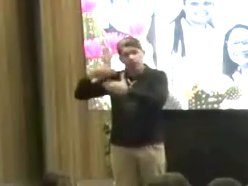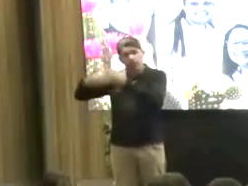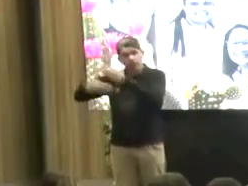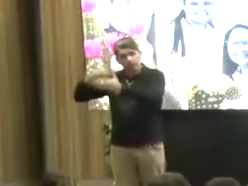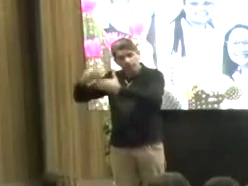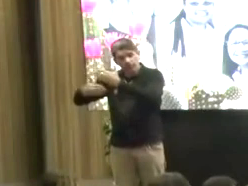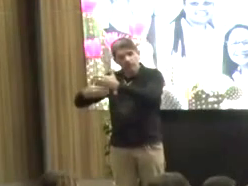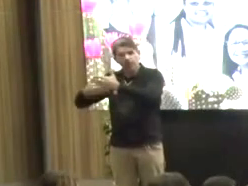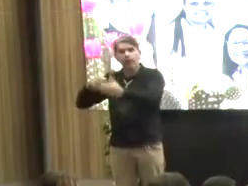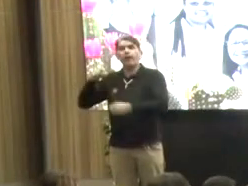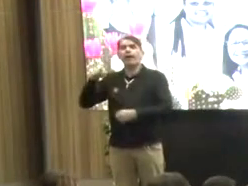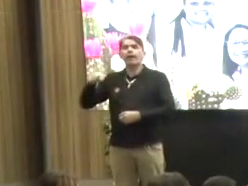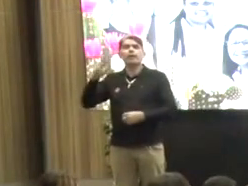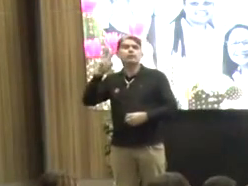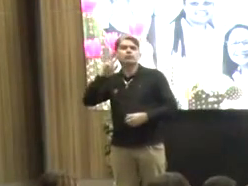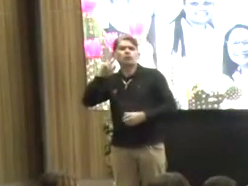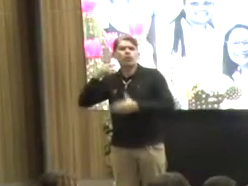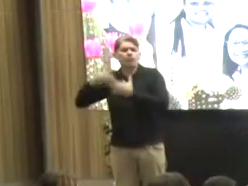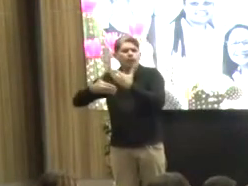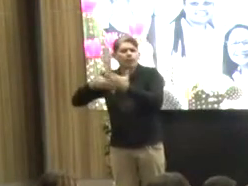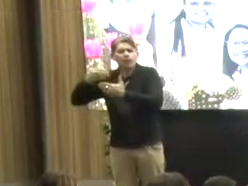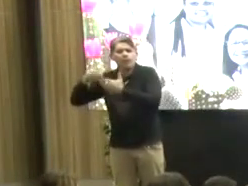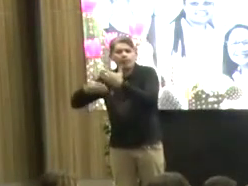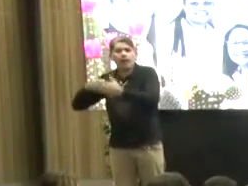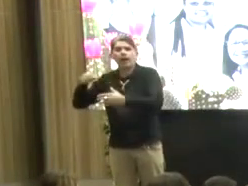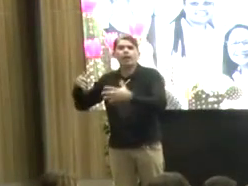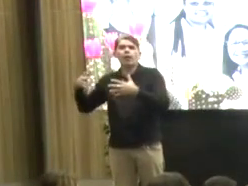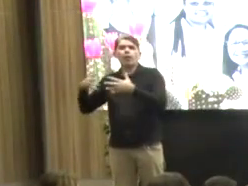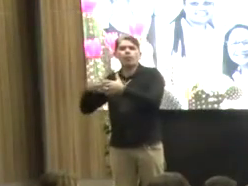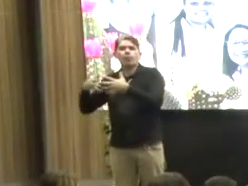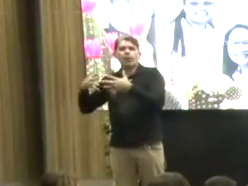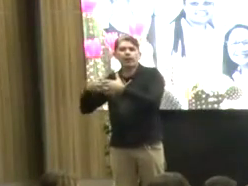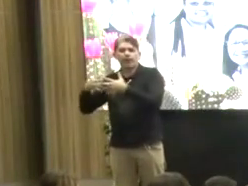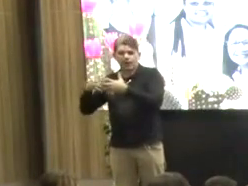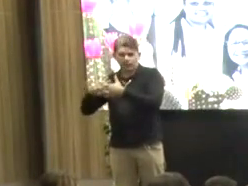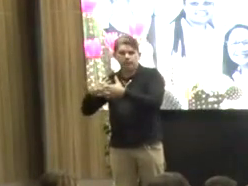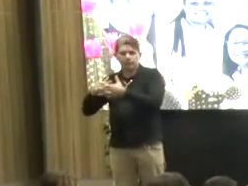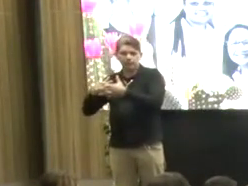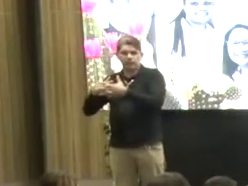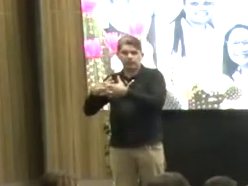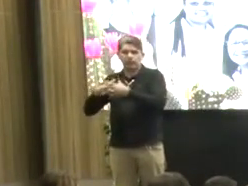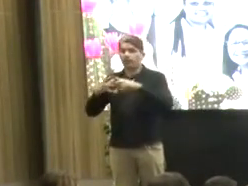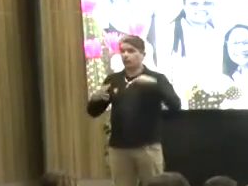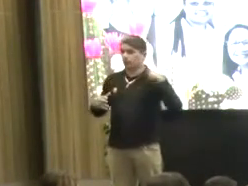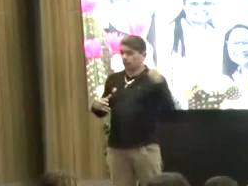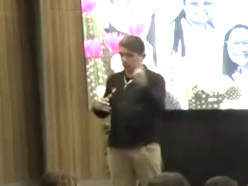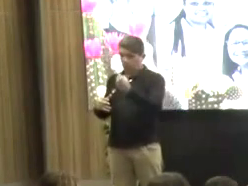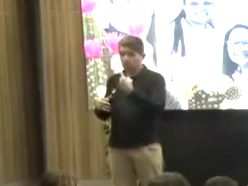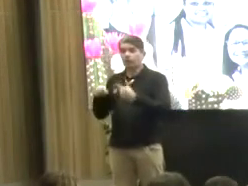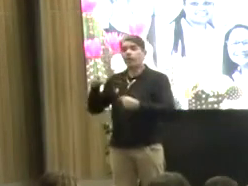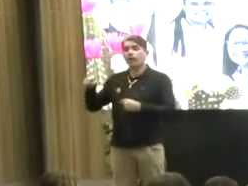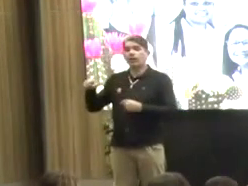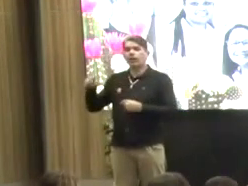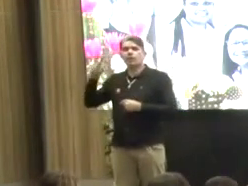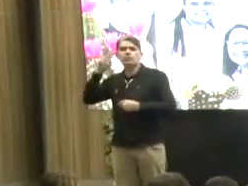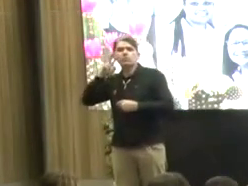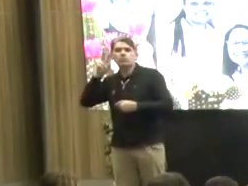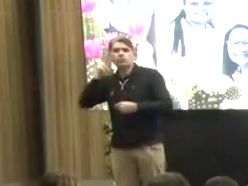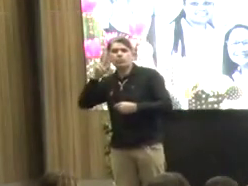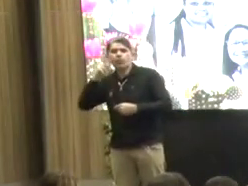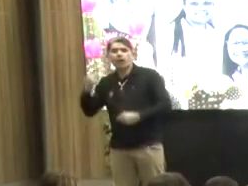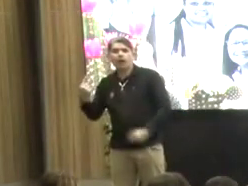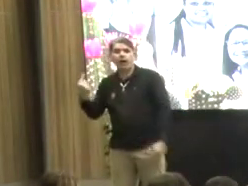história construída, é uma história complicada demais para todos nós. Porque é uma história que vem lá de